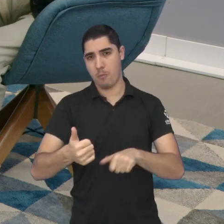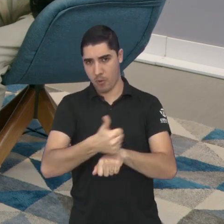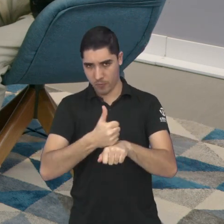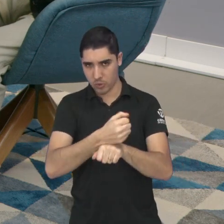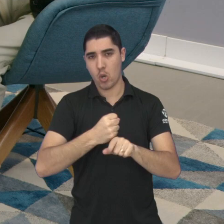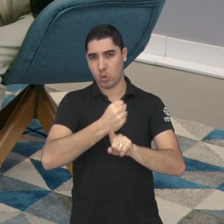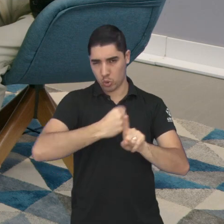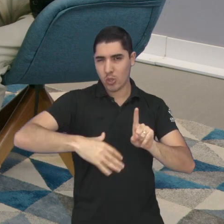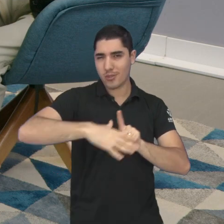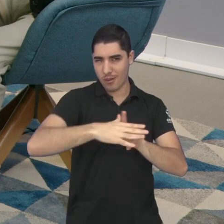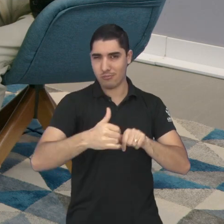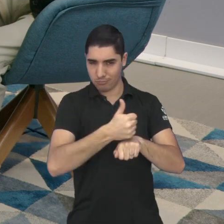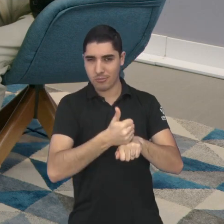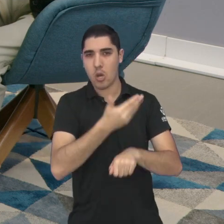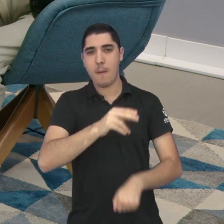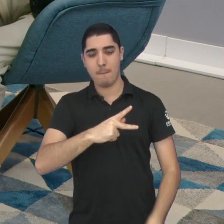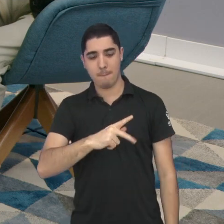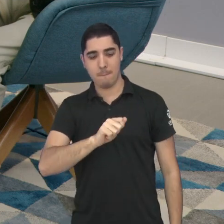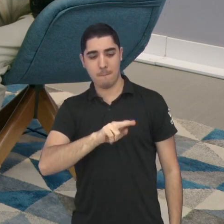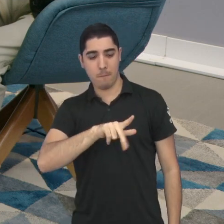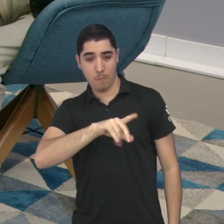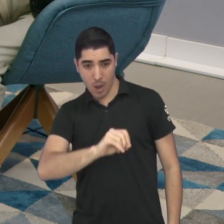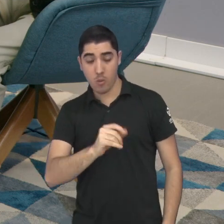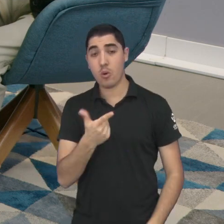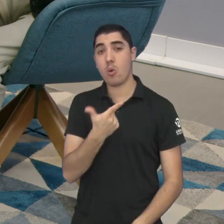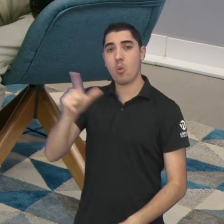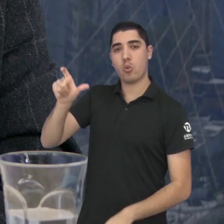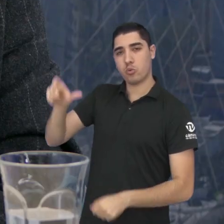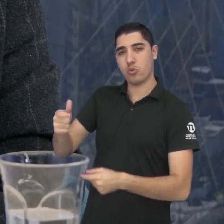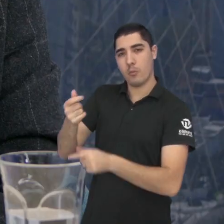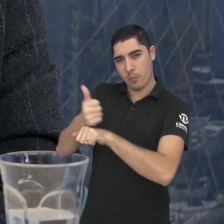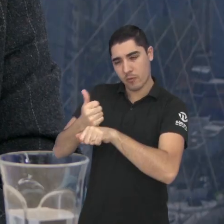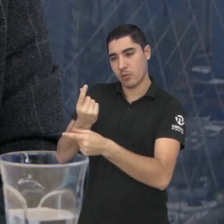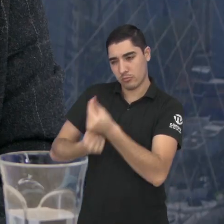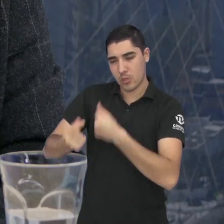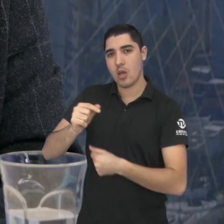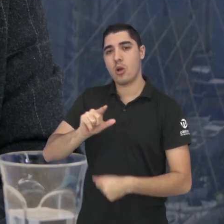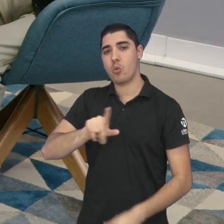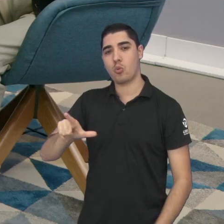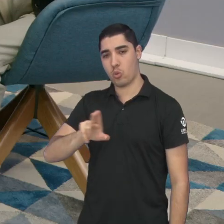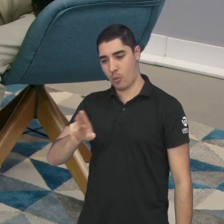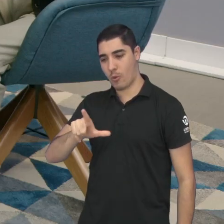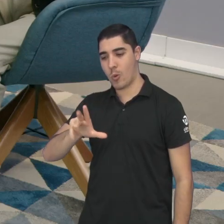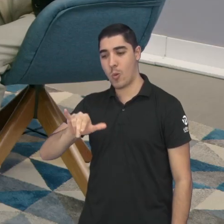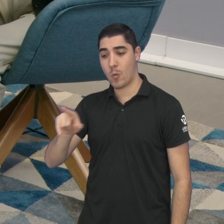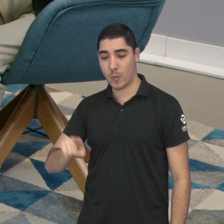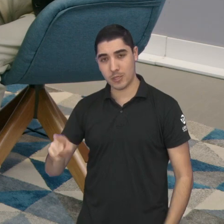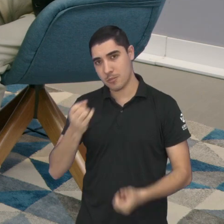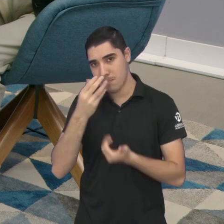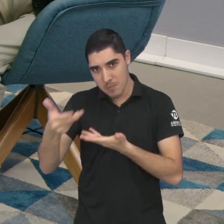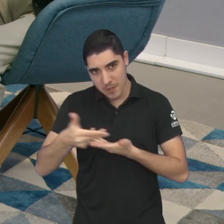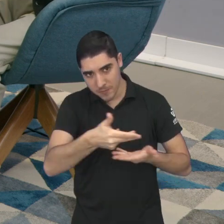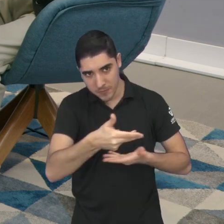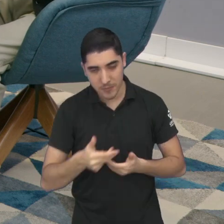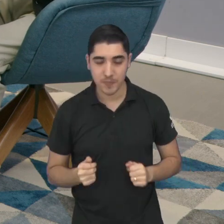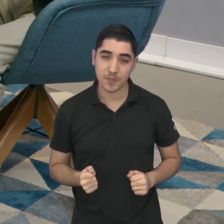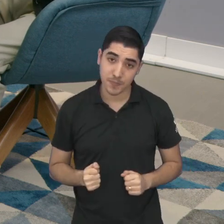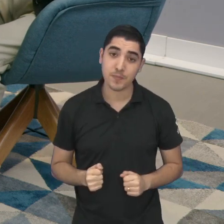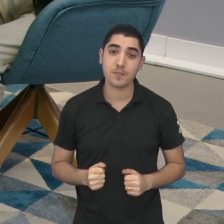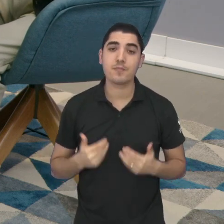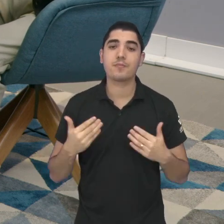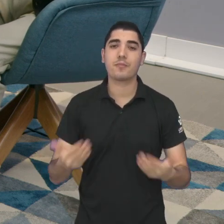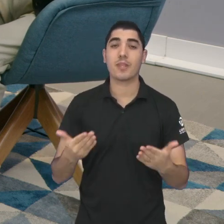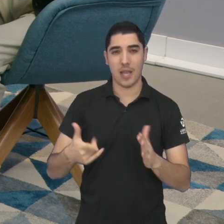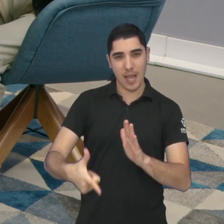de Tarso e também o economista Luiz Laureano. Sejam muito bem-vindos. A gente falava aqui, antes de começar o programa,